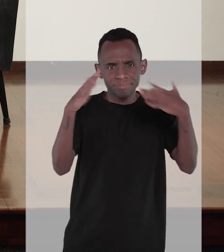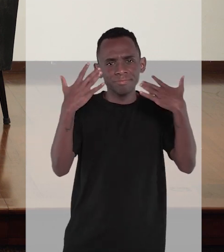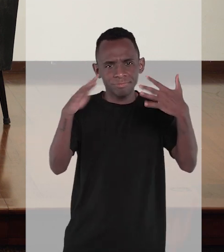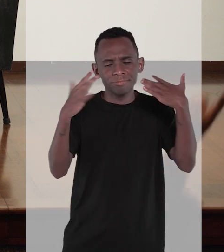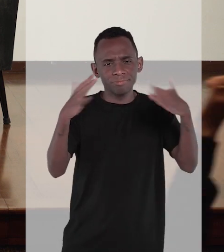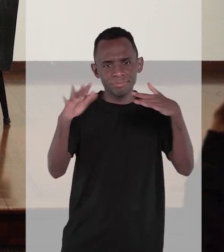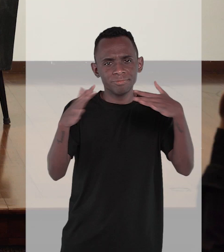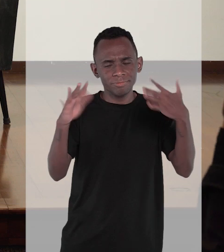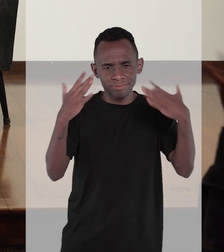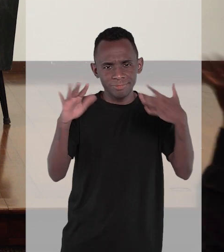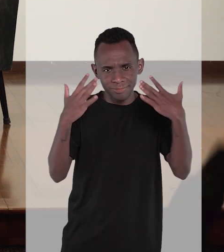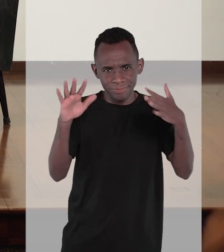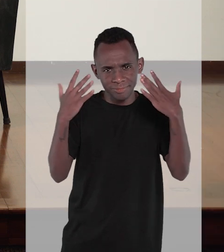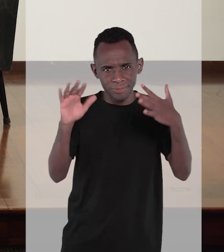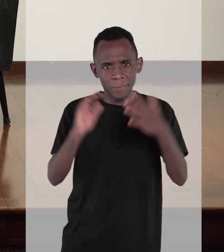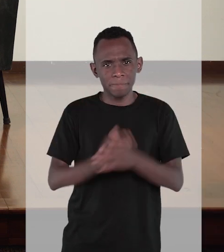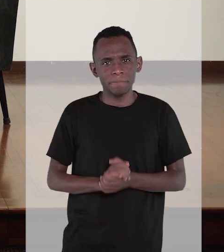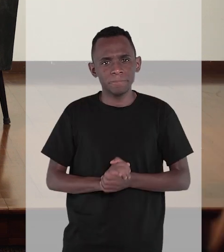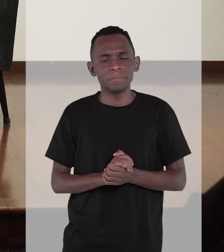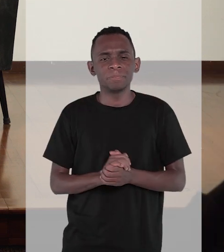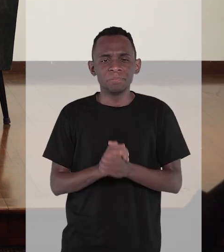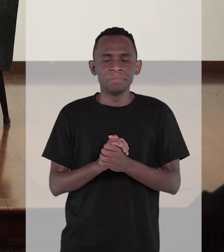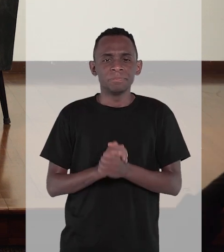está aqui na frente.